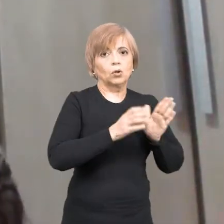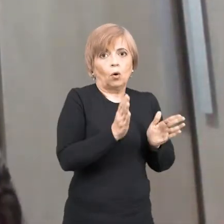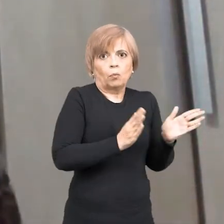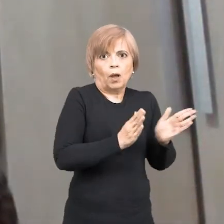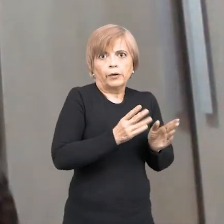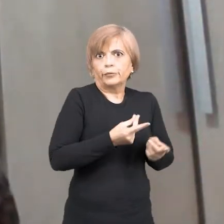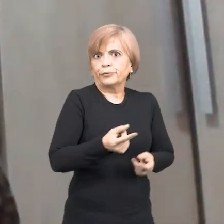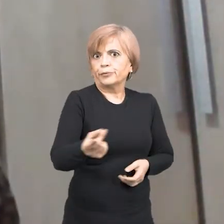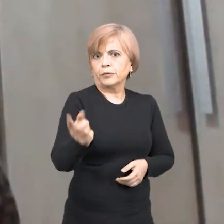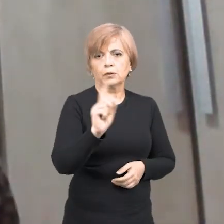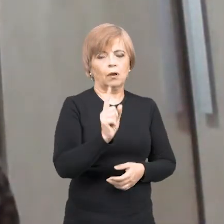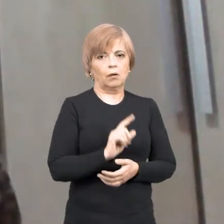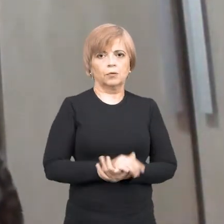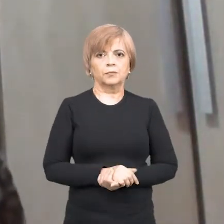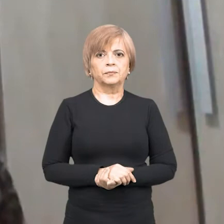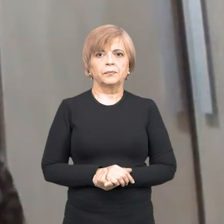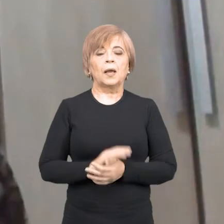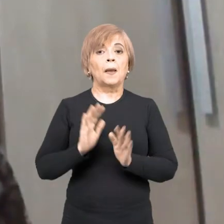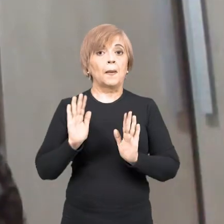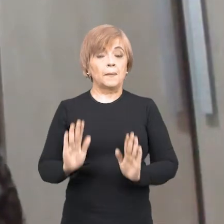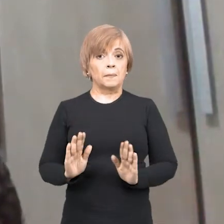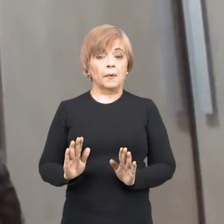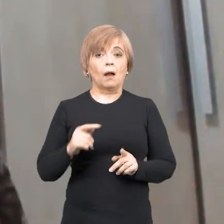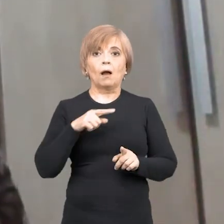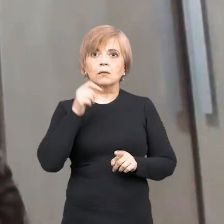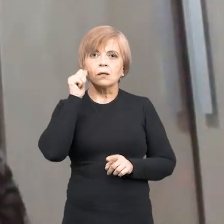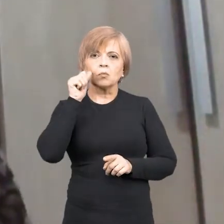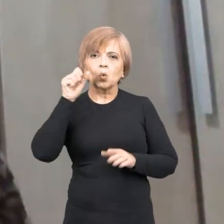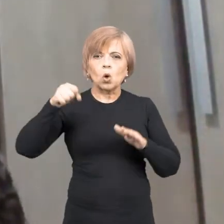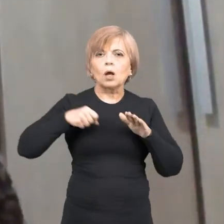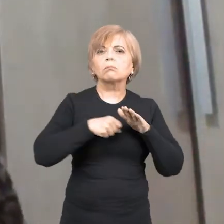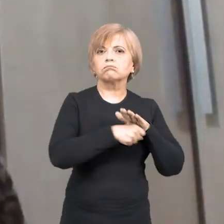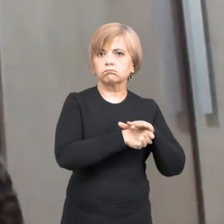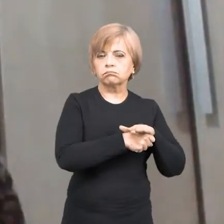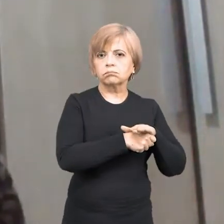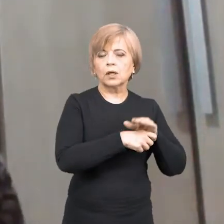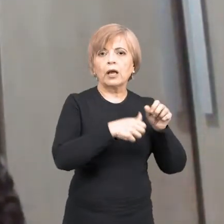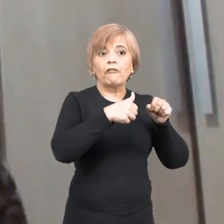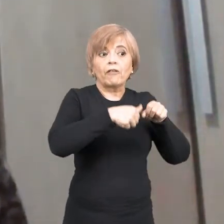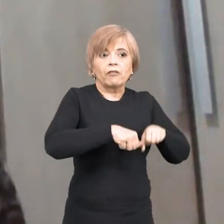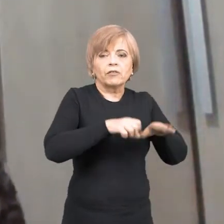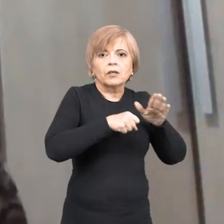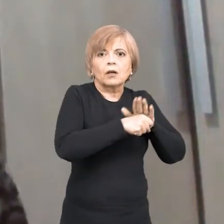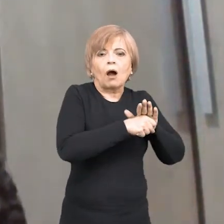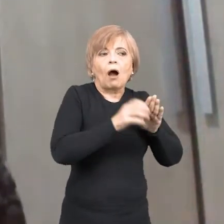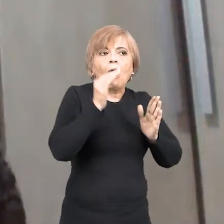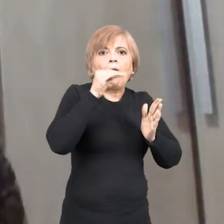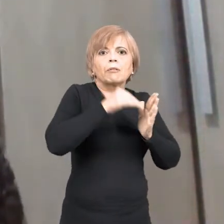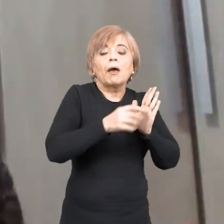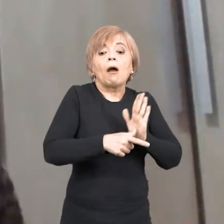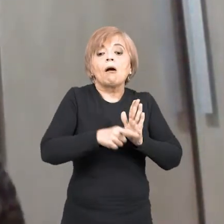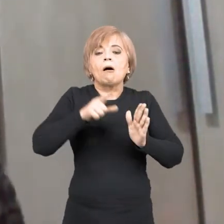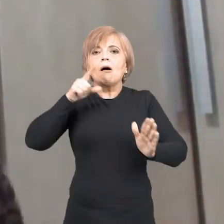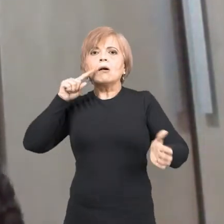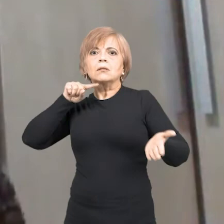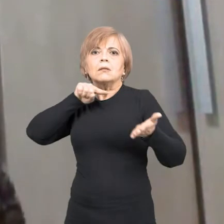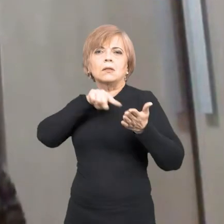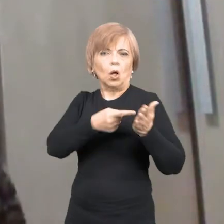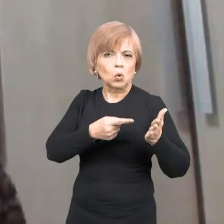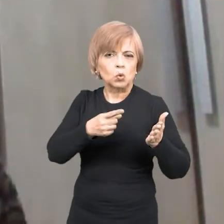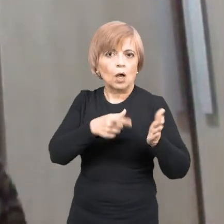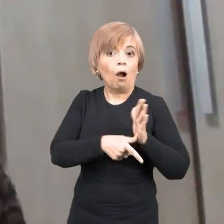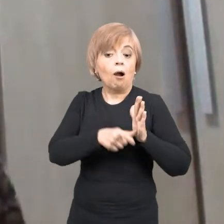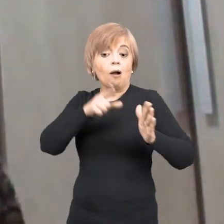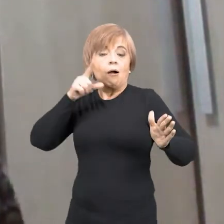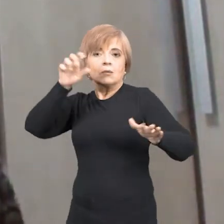lá, é claro, ela não vai ficar eternamente. Né? Muitas vezes ela vai ser abrigada até mesmo antes de realizar